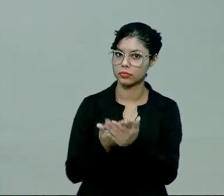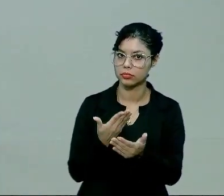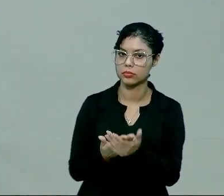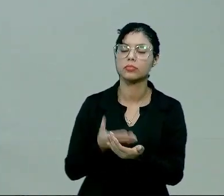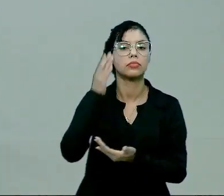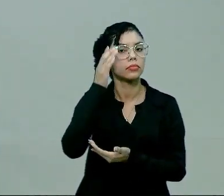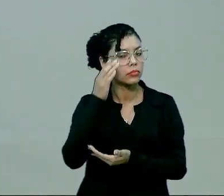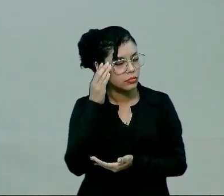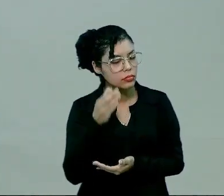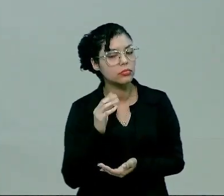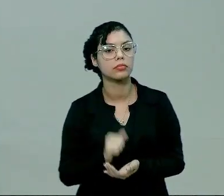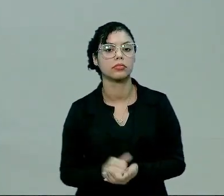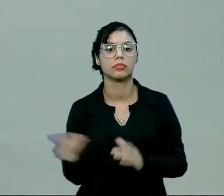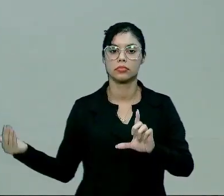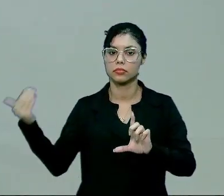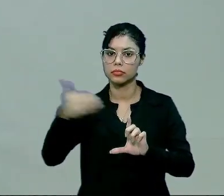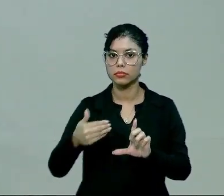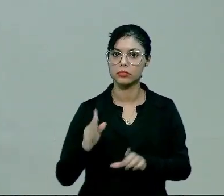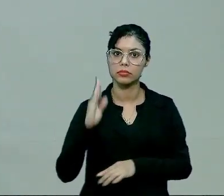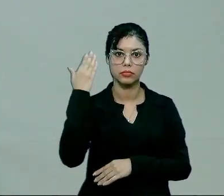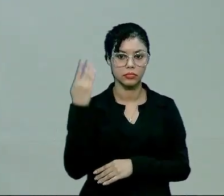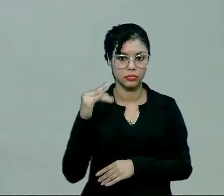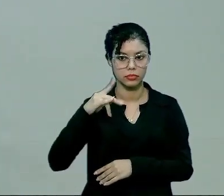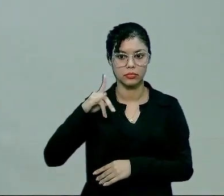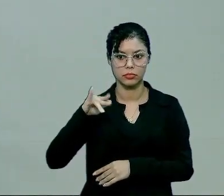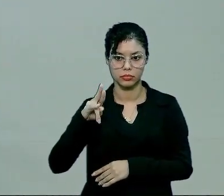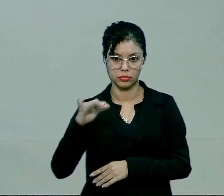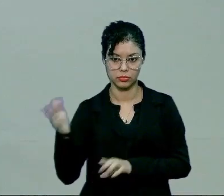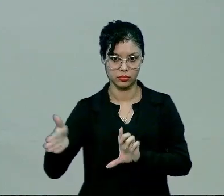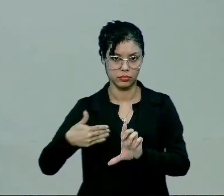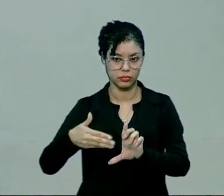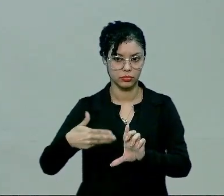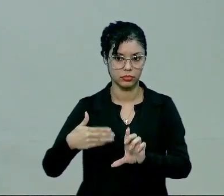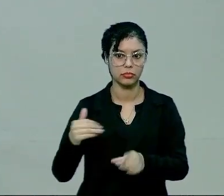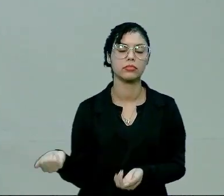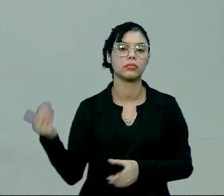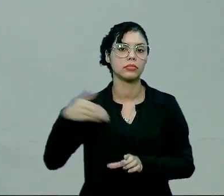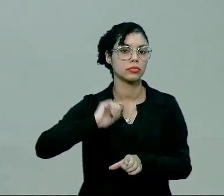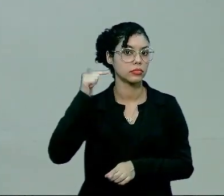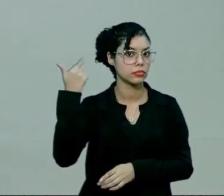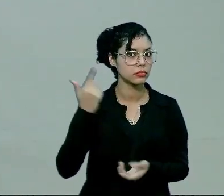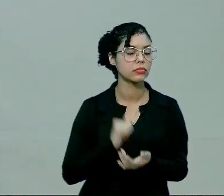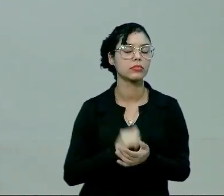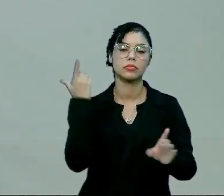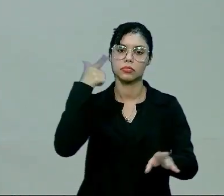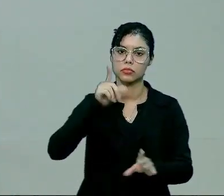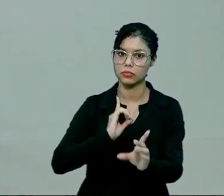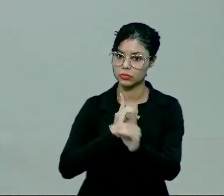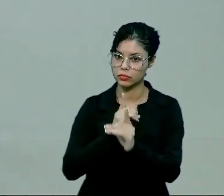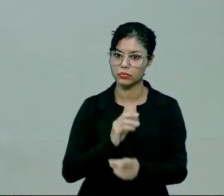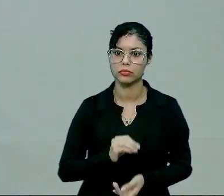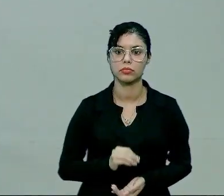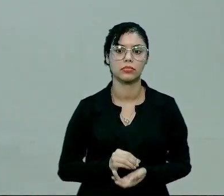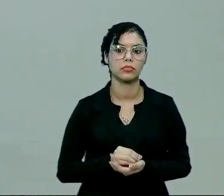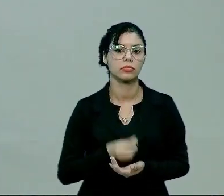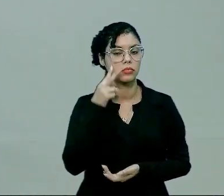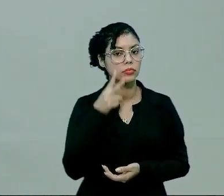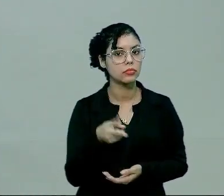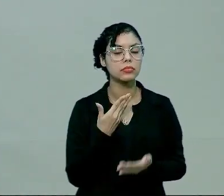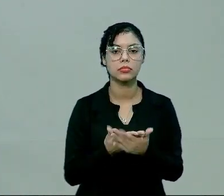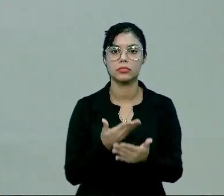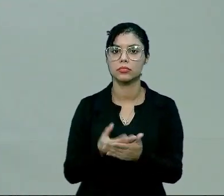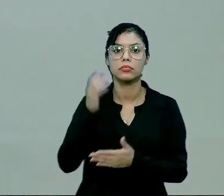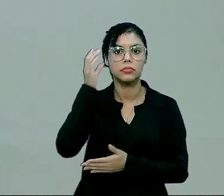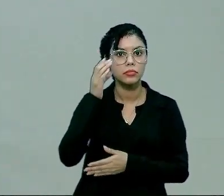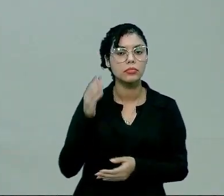de concentração molar, acessem aí as nossas plataformas, essa aula ela vai estar disponível lá, você consegue encontrar. E nós vimos nas